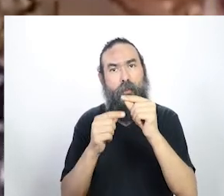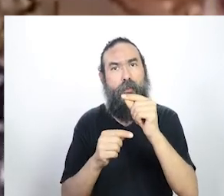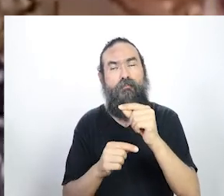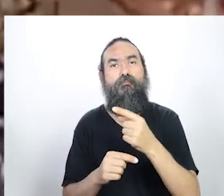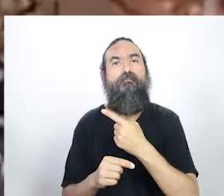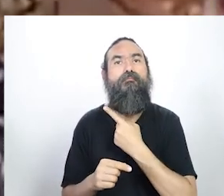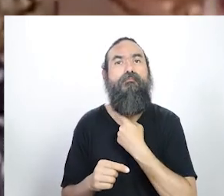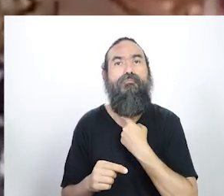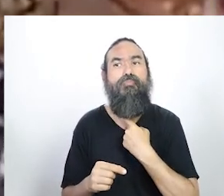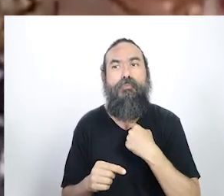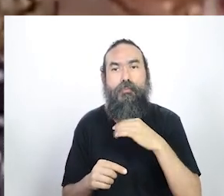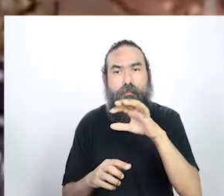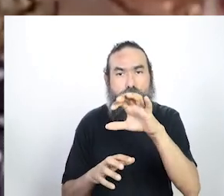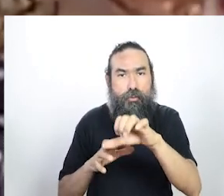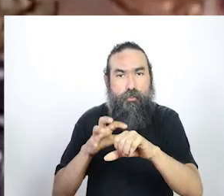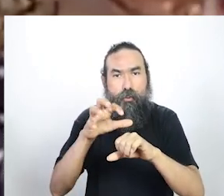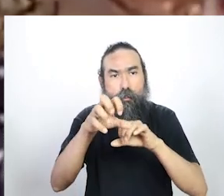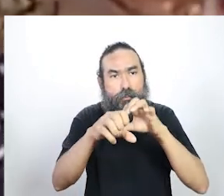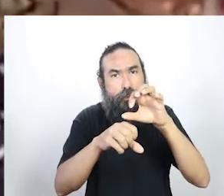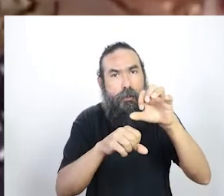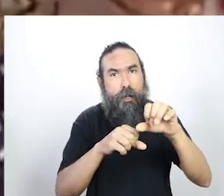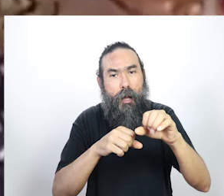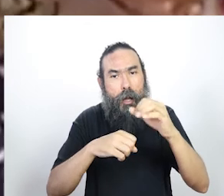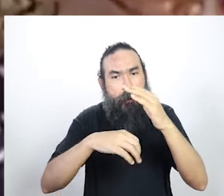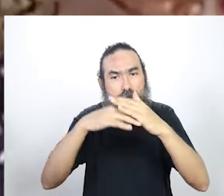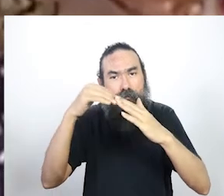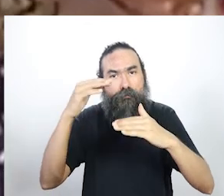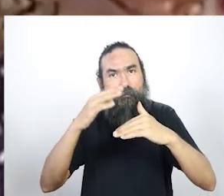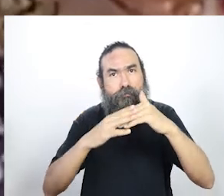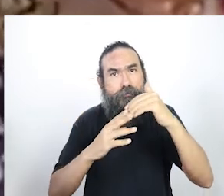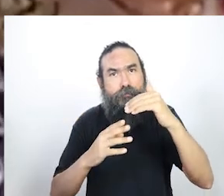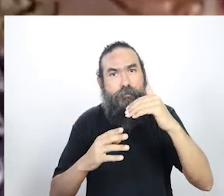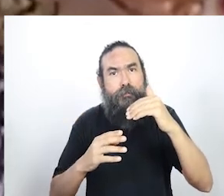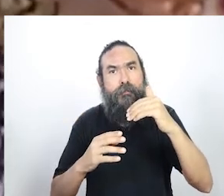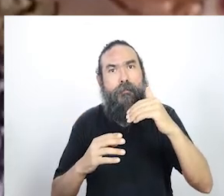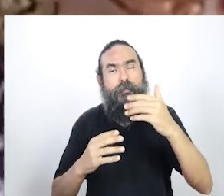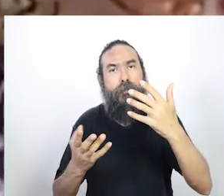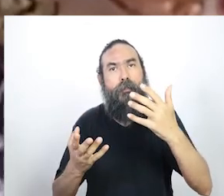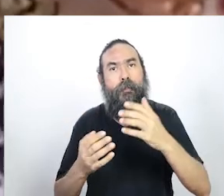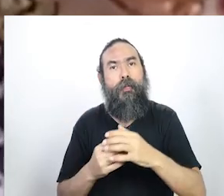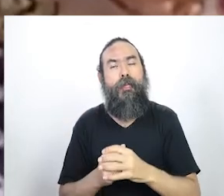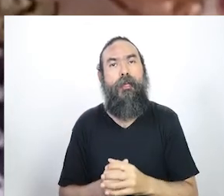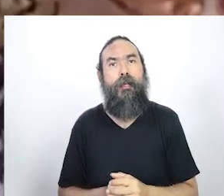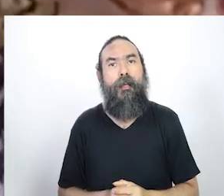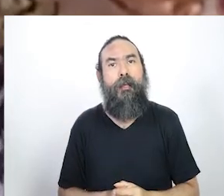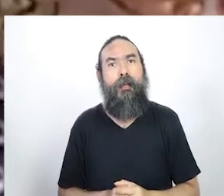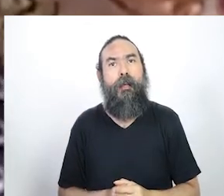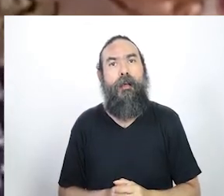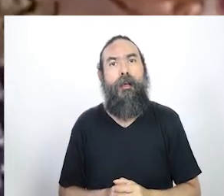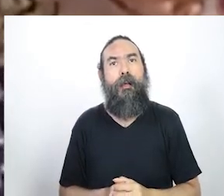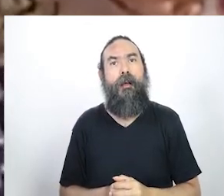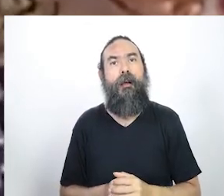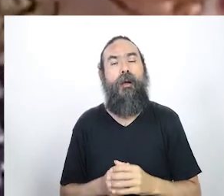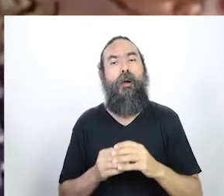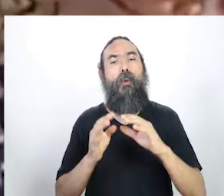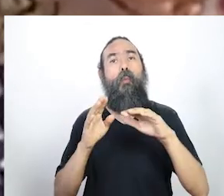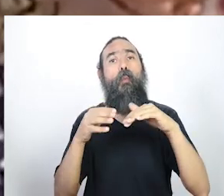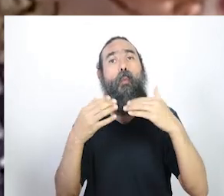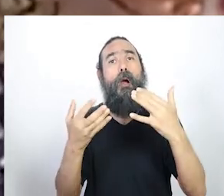essa, a busca do encontro, quando reúne